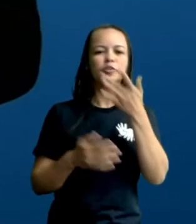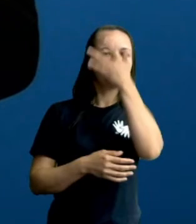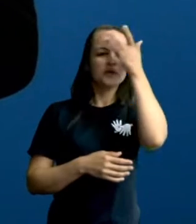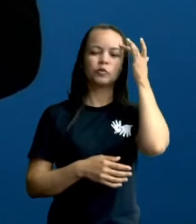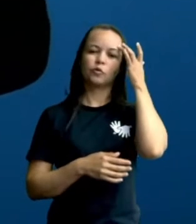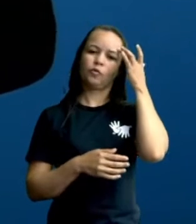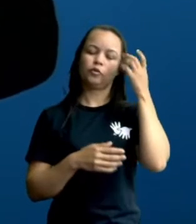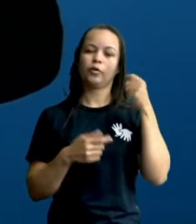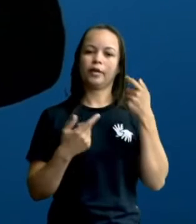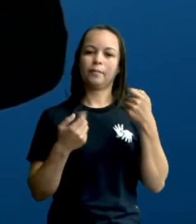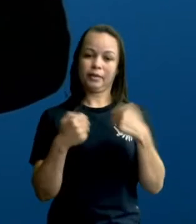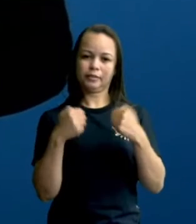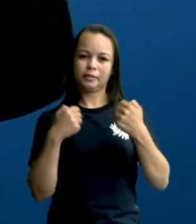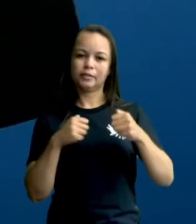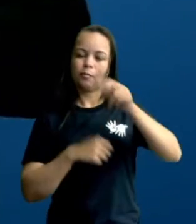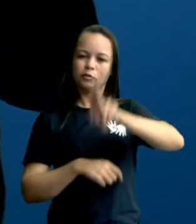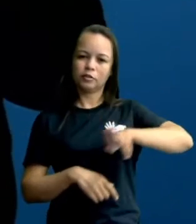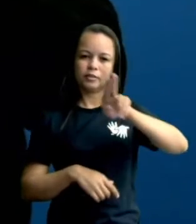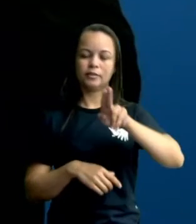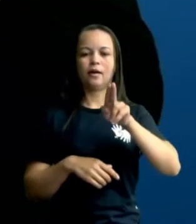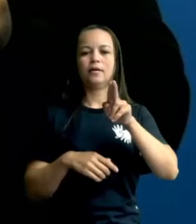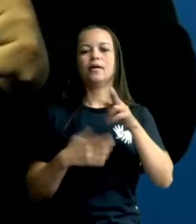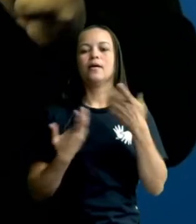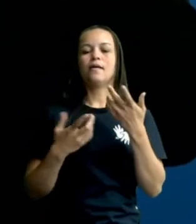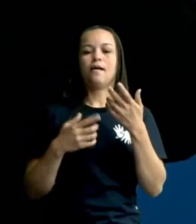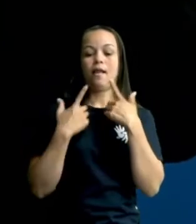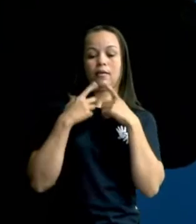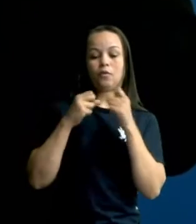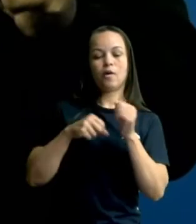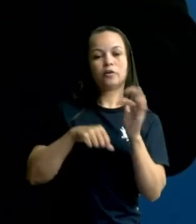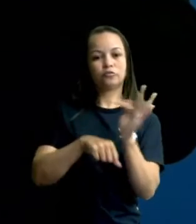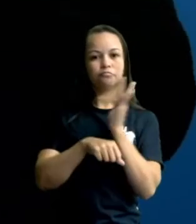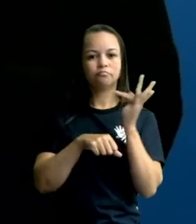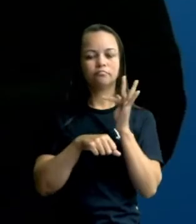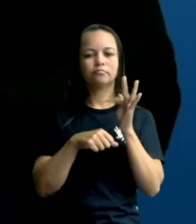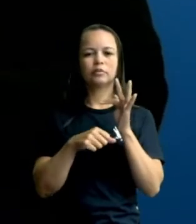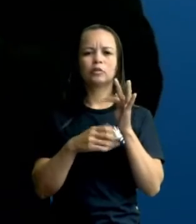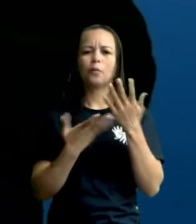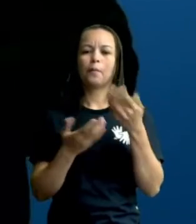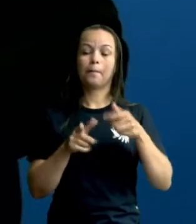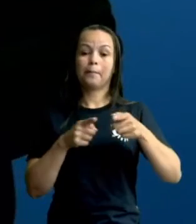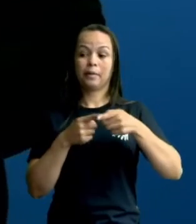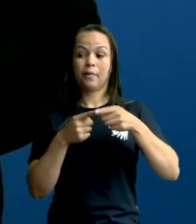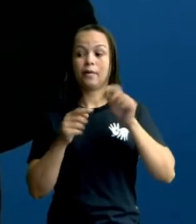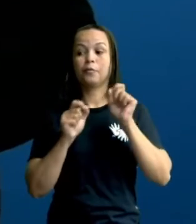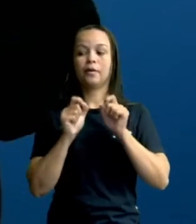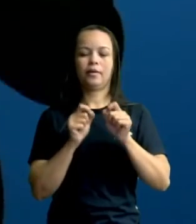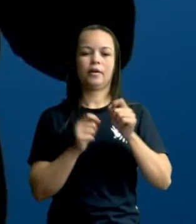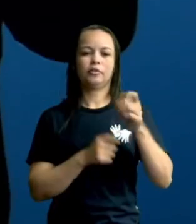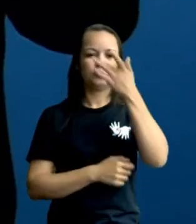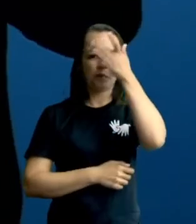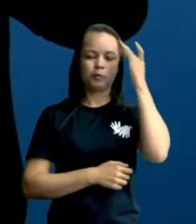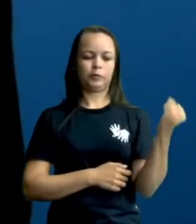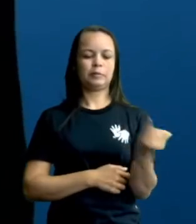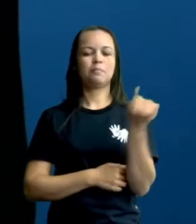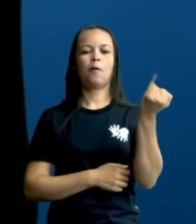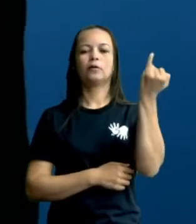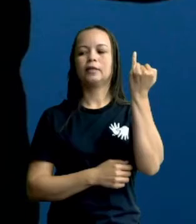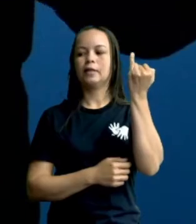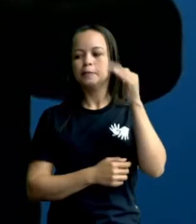devemos utilizar a linguagem formal. Primeiro, superiores hierárquicos. Sim, todo aquele